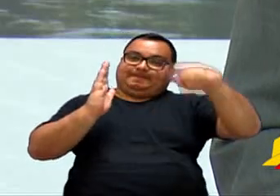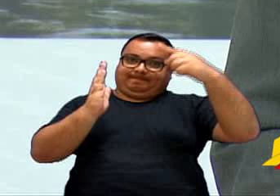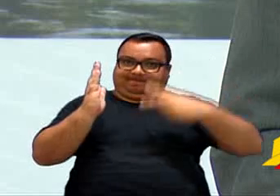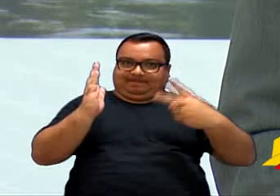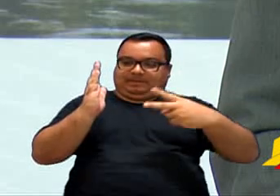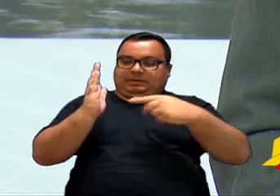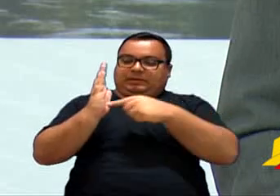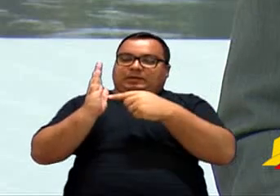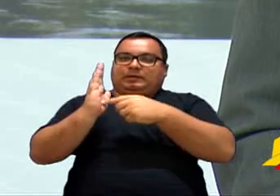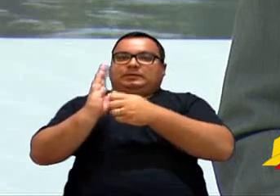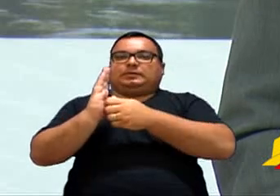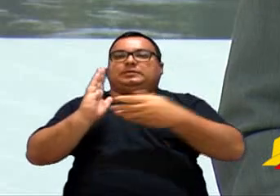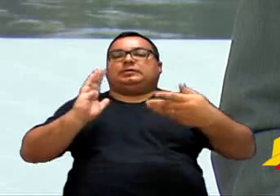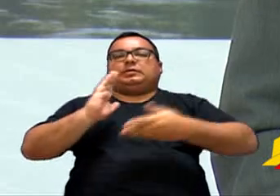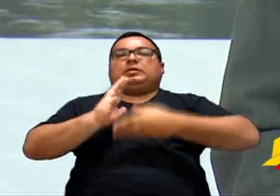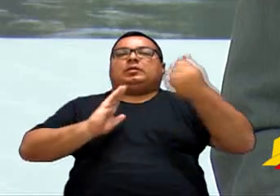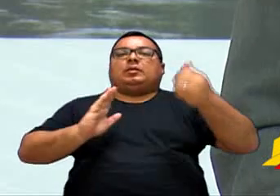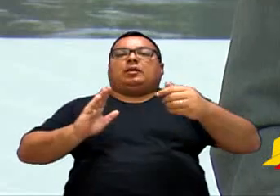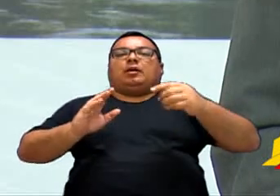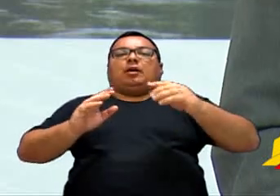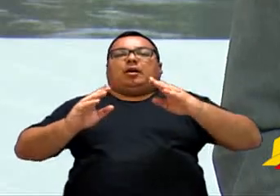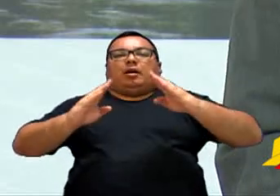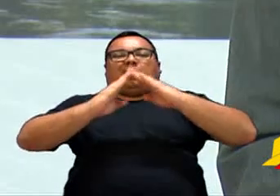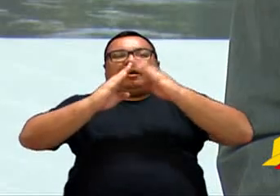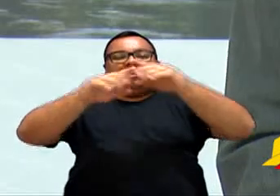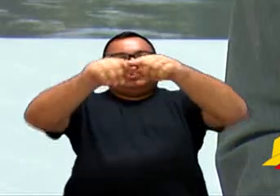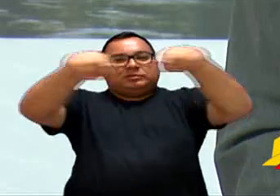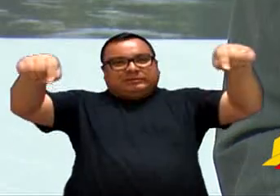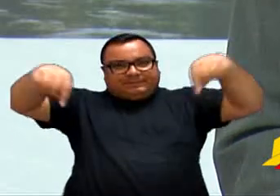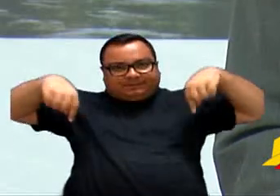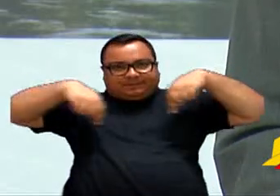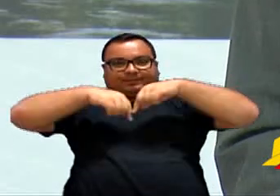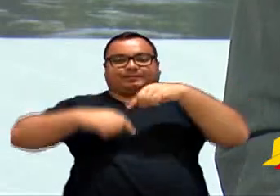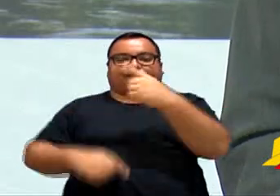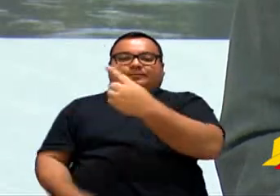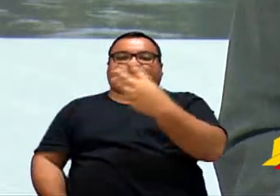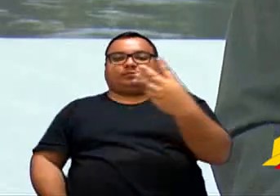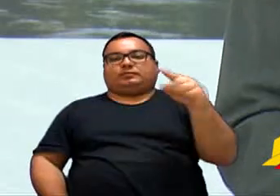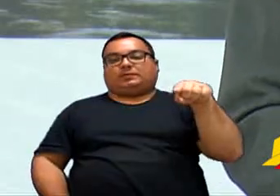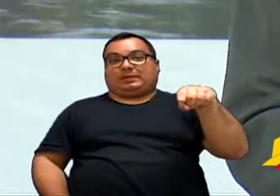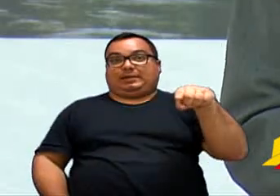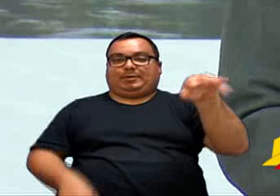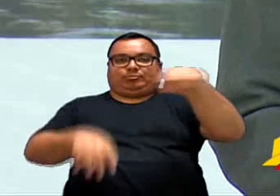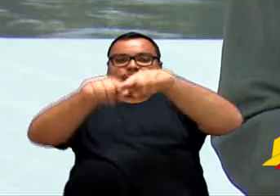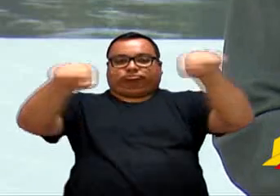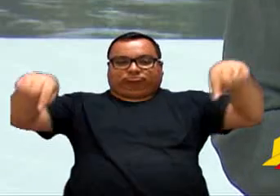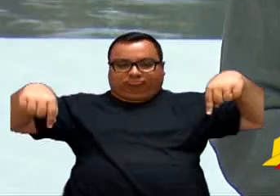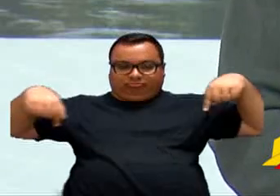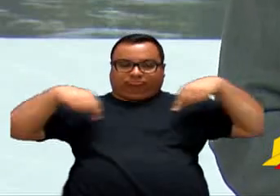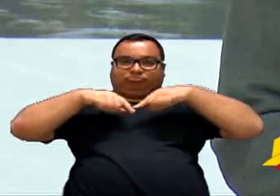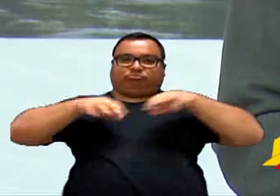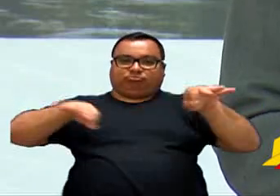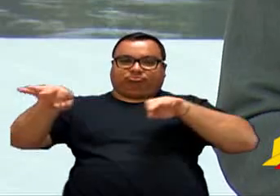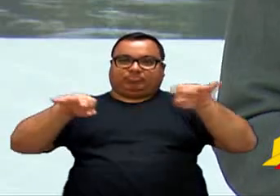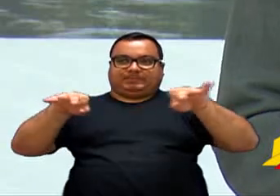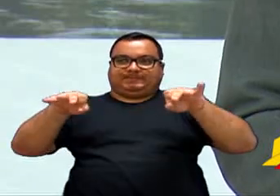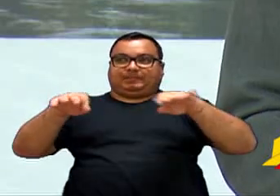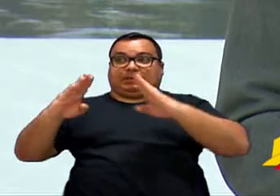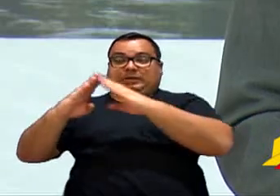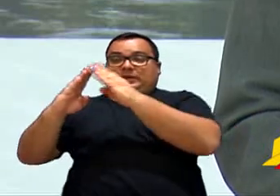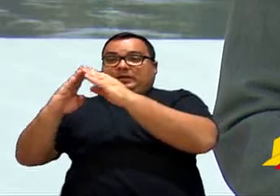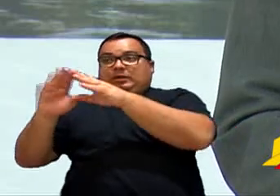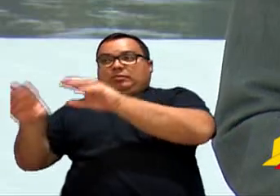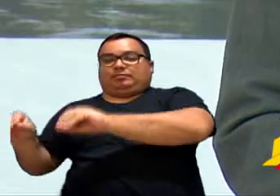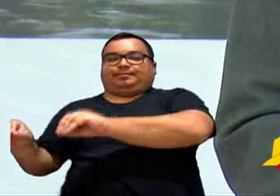esse imóvel de 133 mil metros, para regularização fundiária. E passa o imóvel